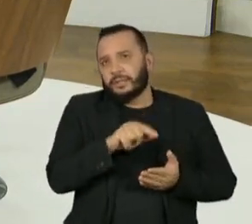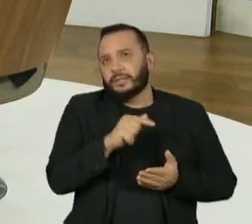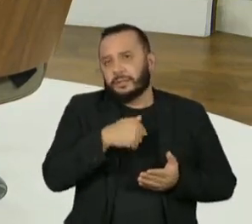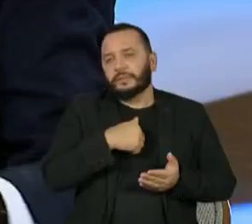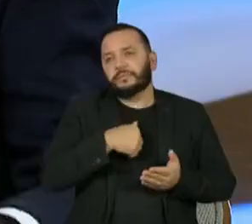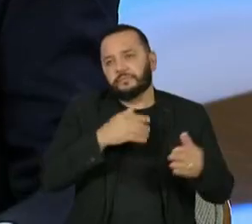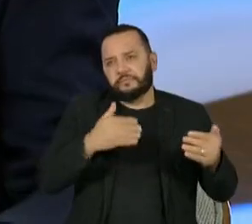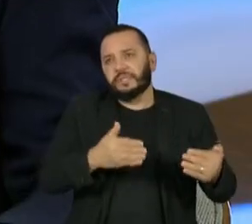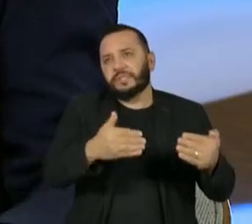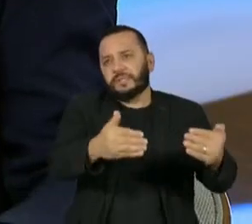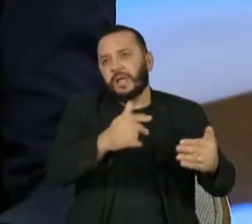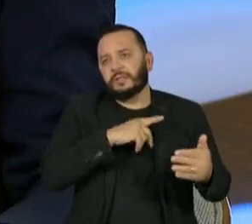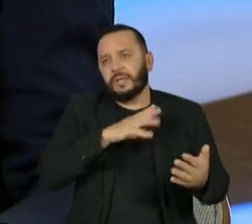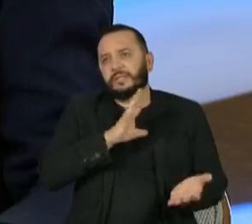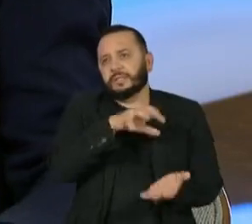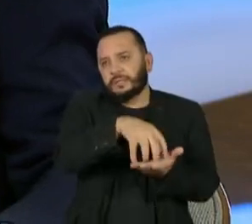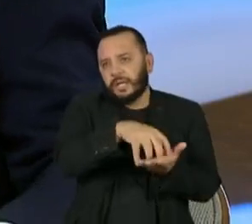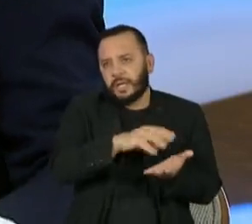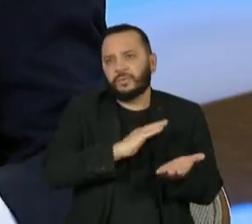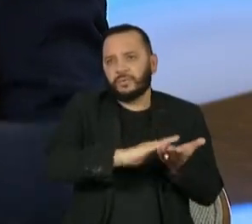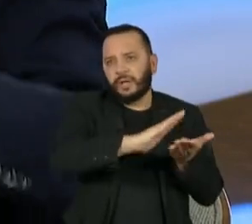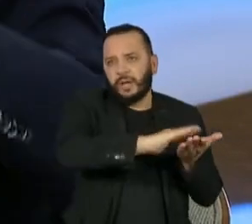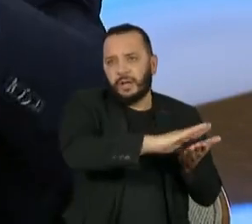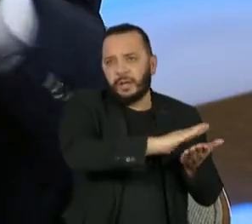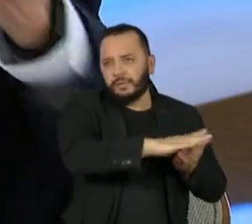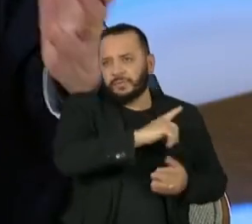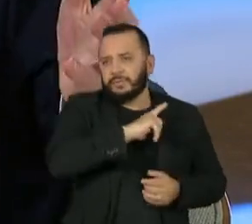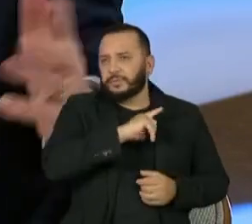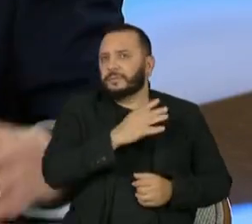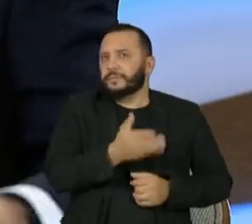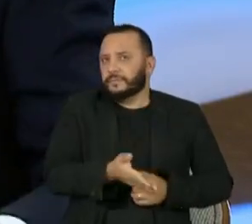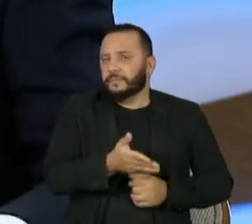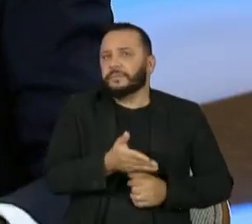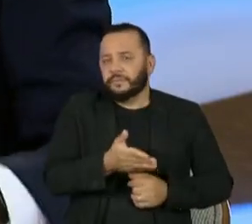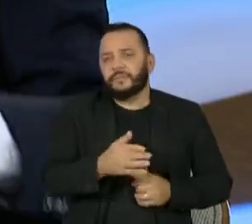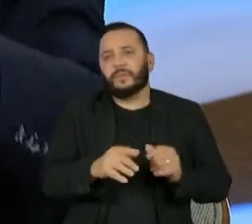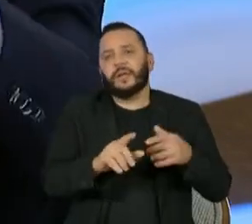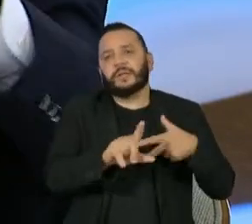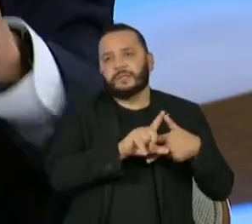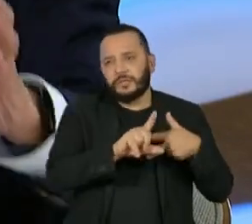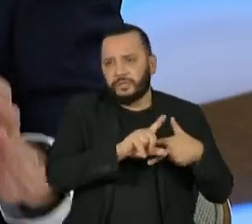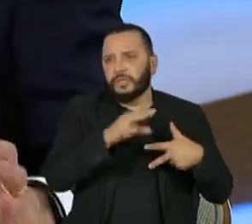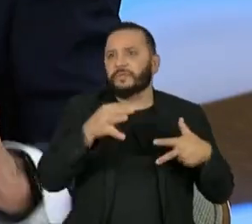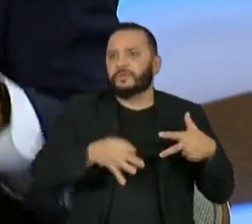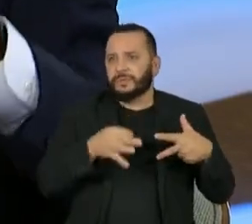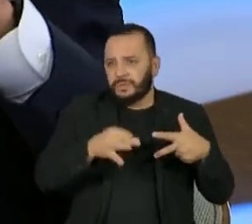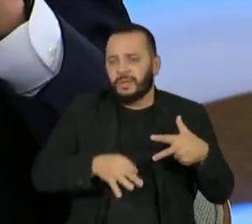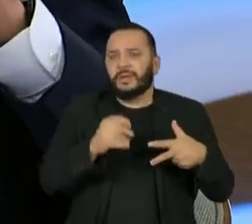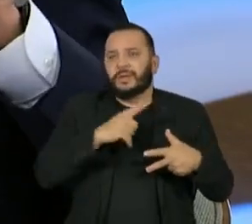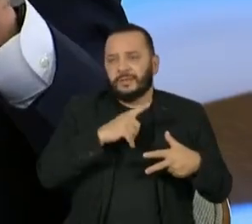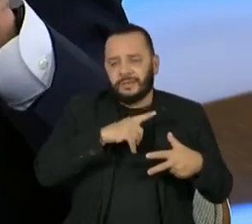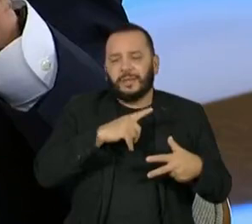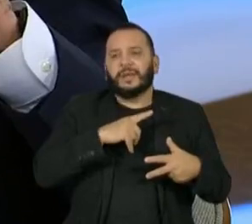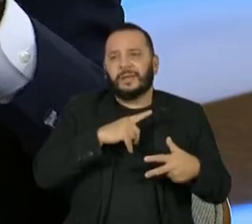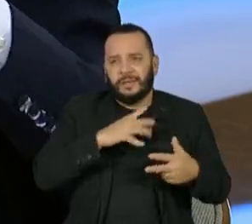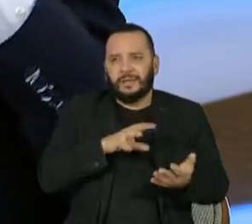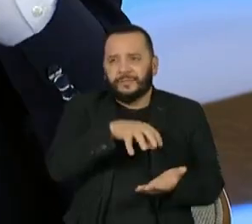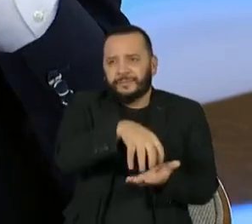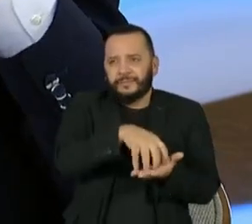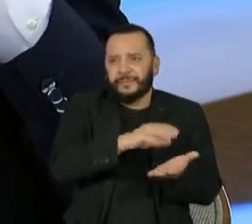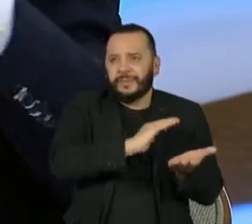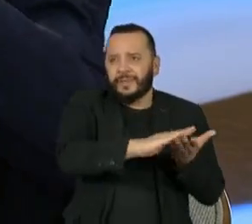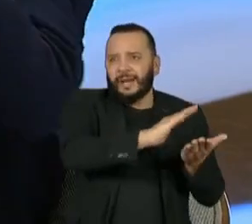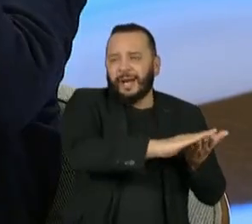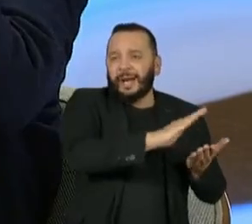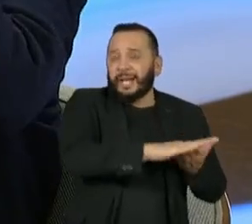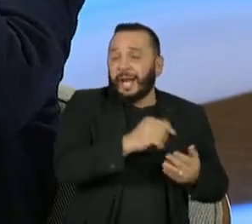Ministério tem um centro de despesa legislativo judiciário etc então por isso que a